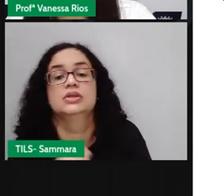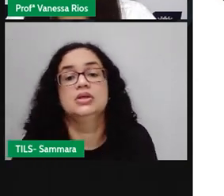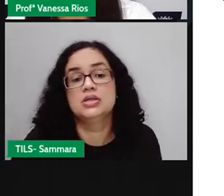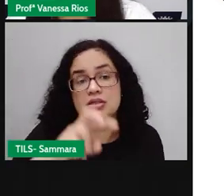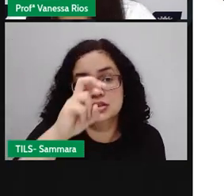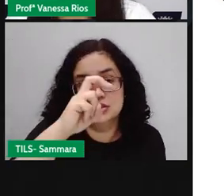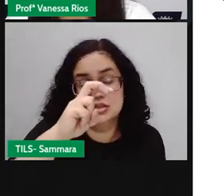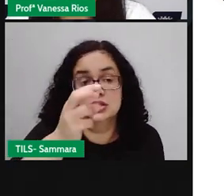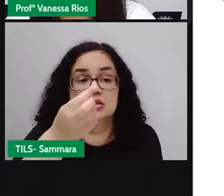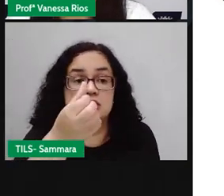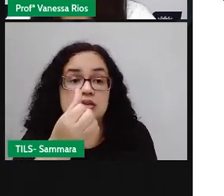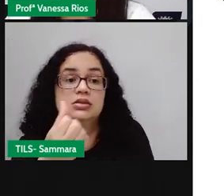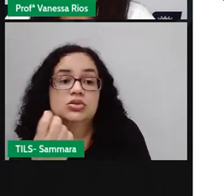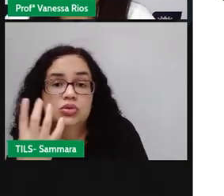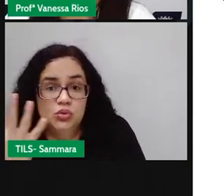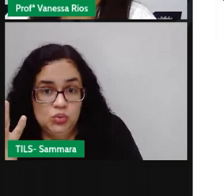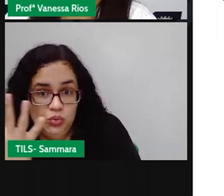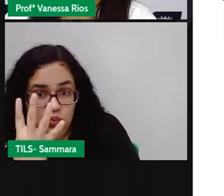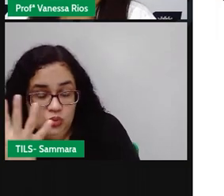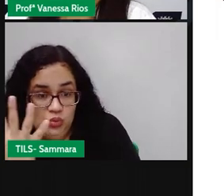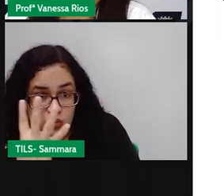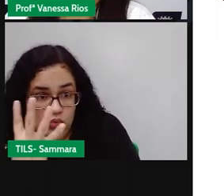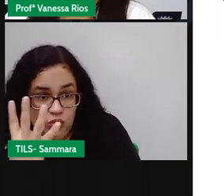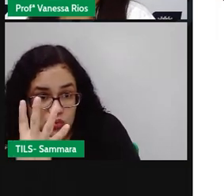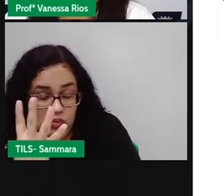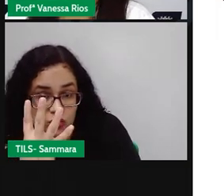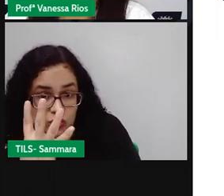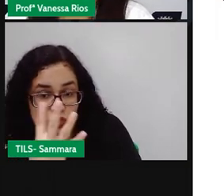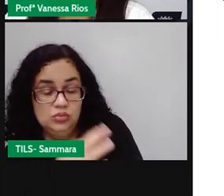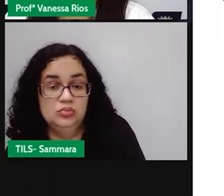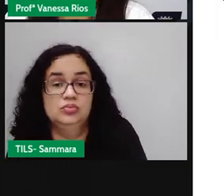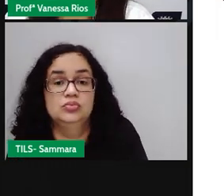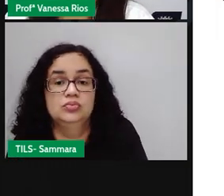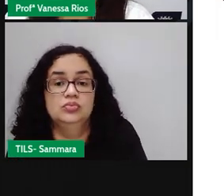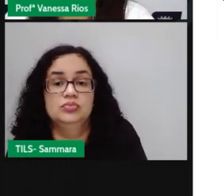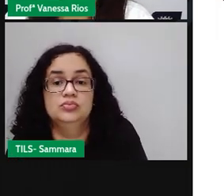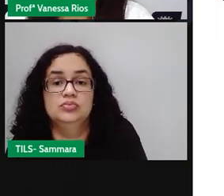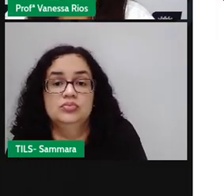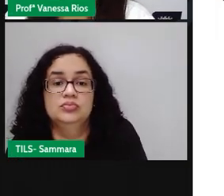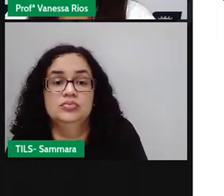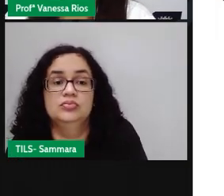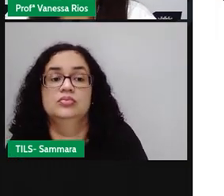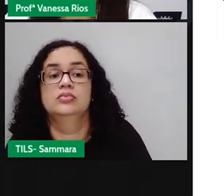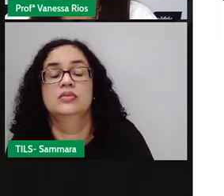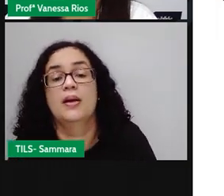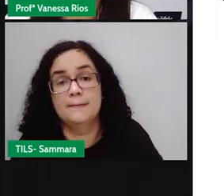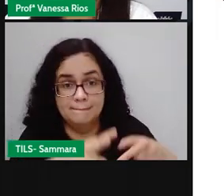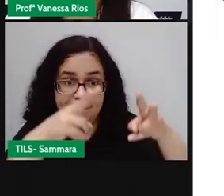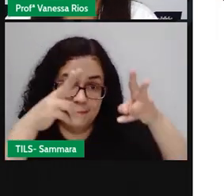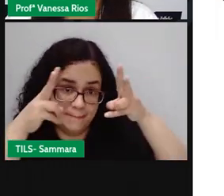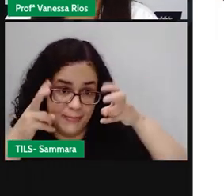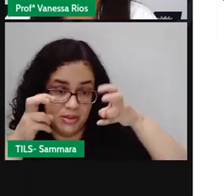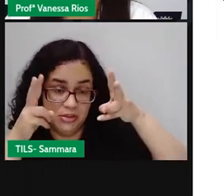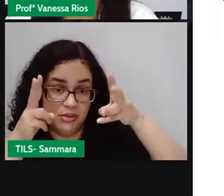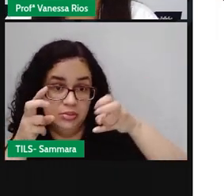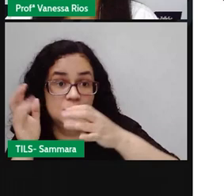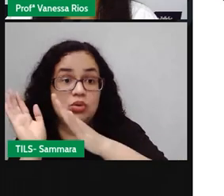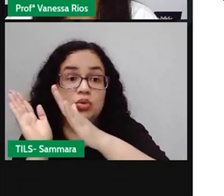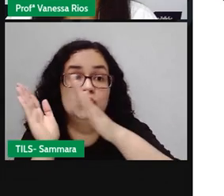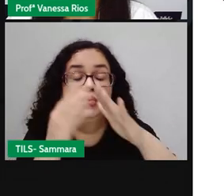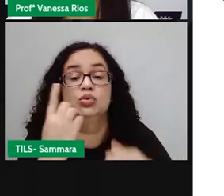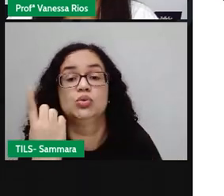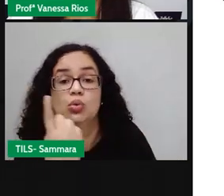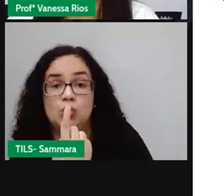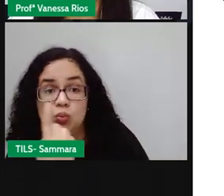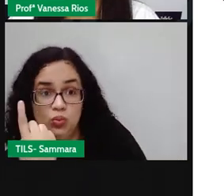5, 6 e o 4 na parte de cima. Isso a gente percebeu aí que o padrão foi o